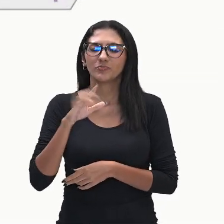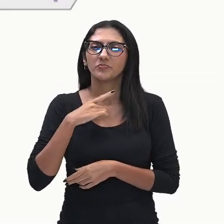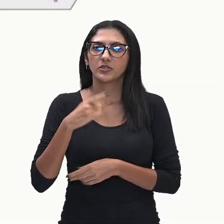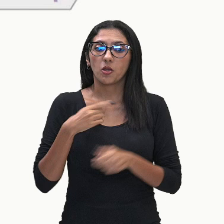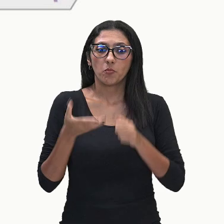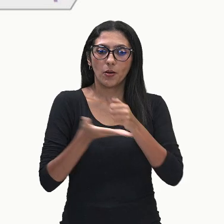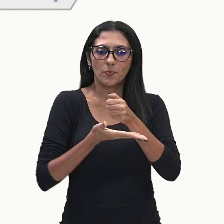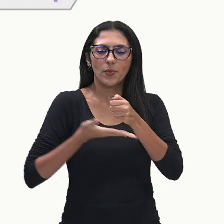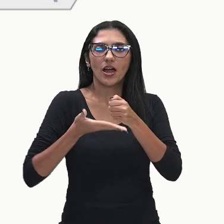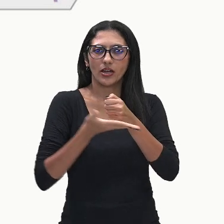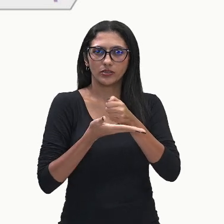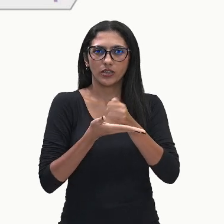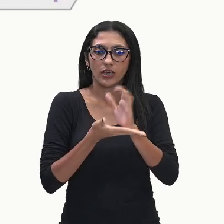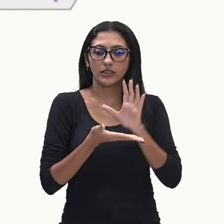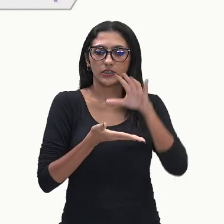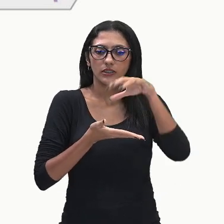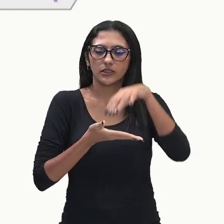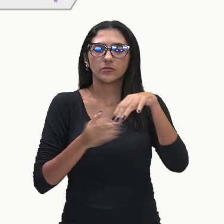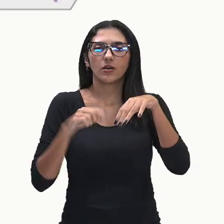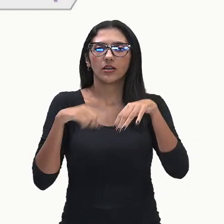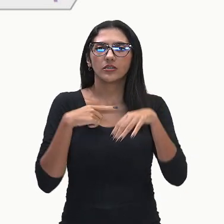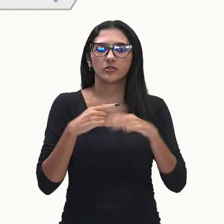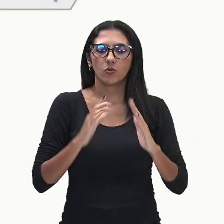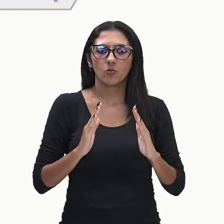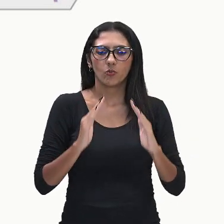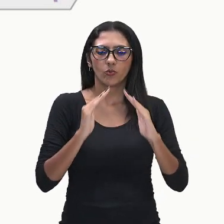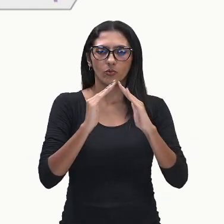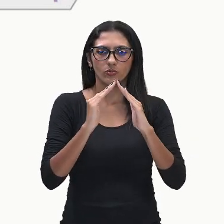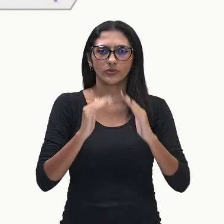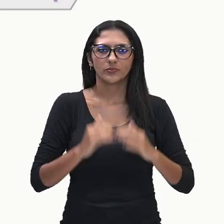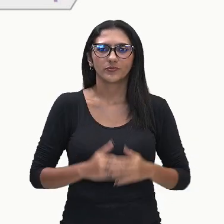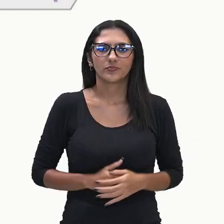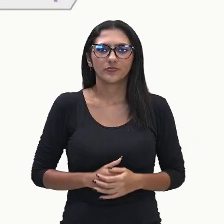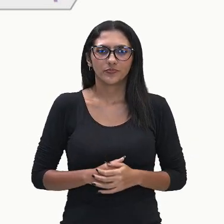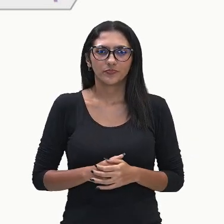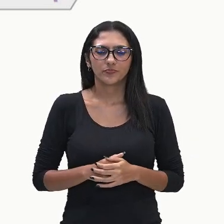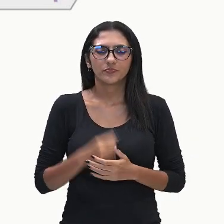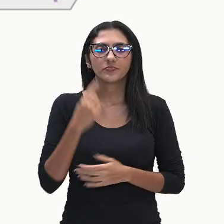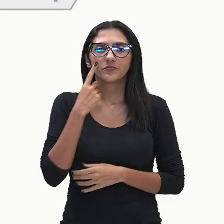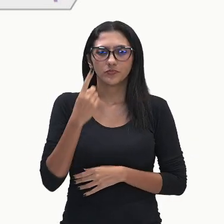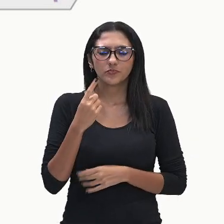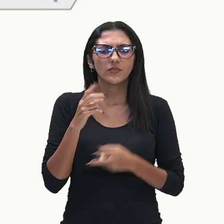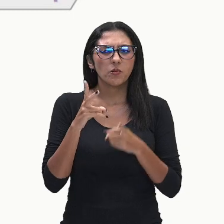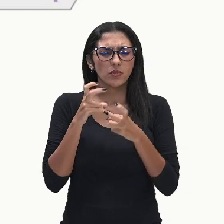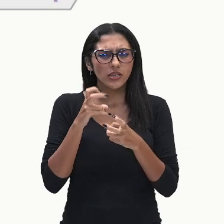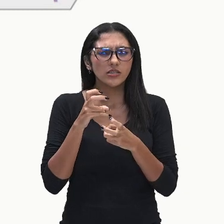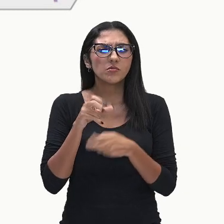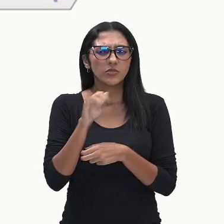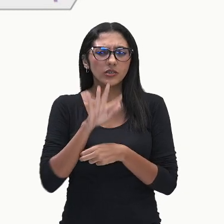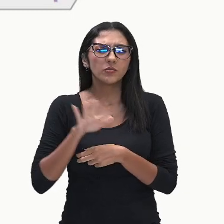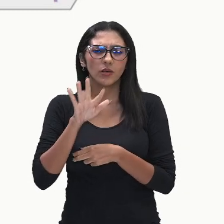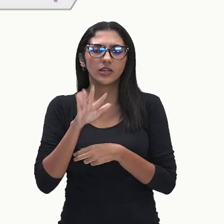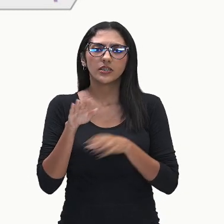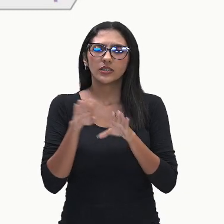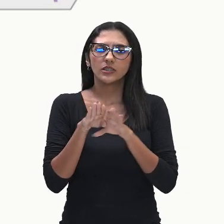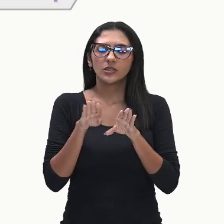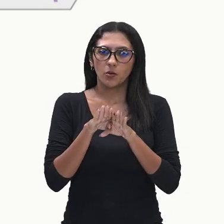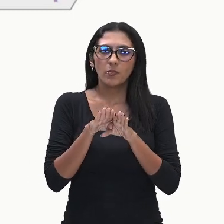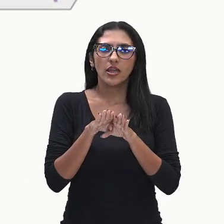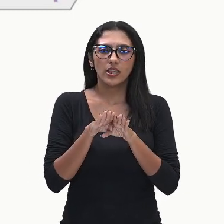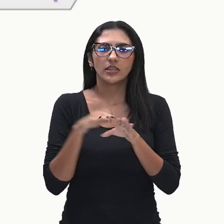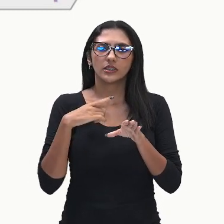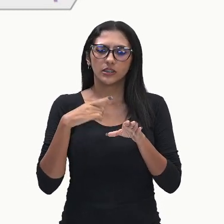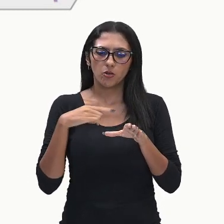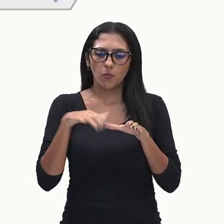base e você consegue reparar aqui à nossa direita que o cone também ele é um corpo redondo.